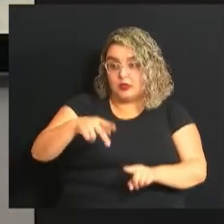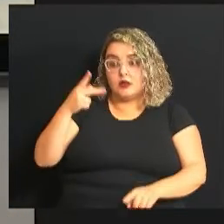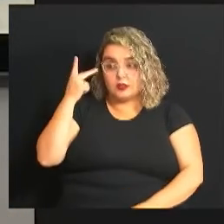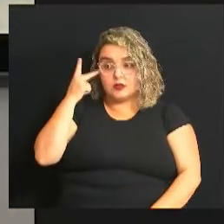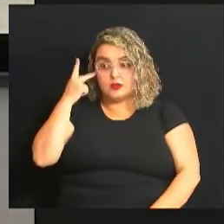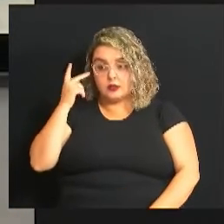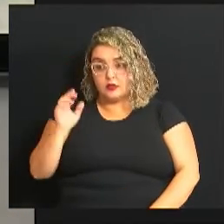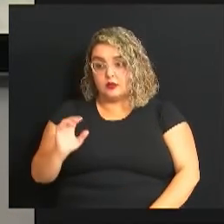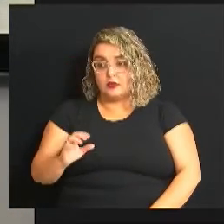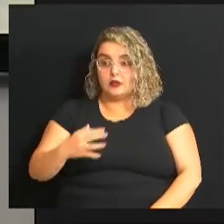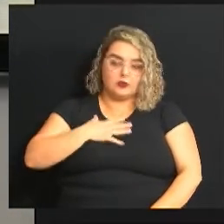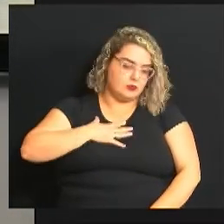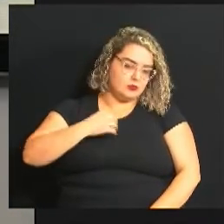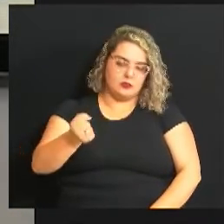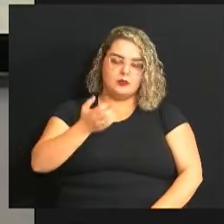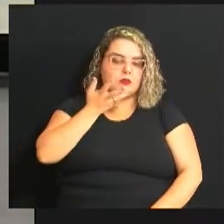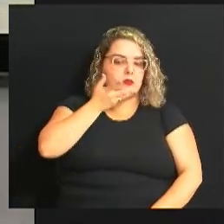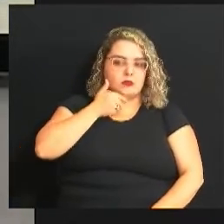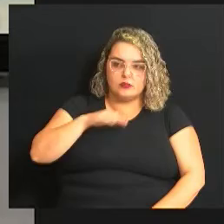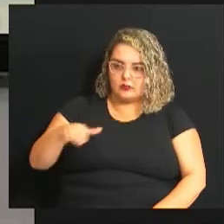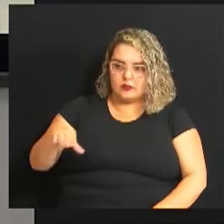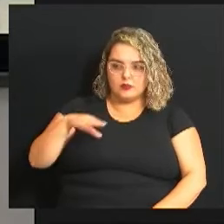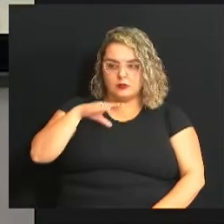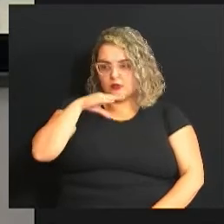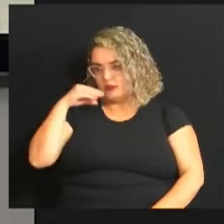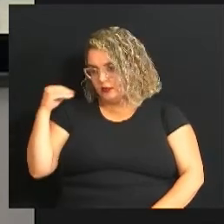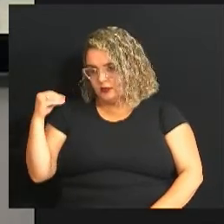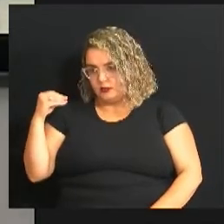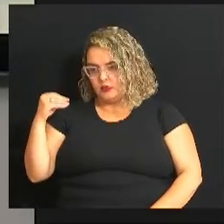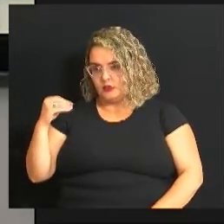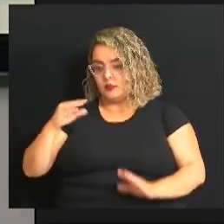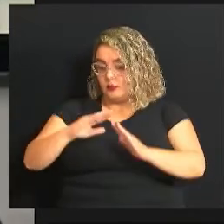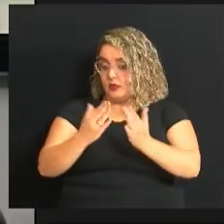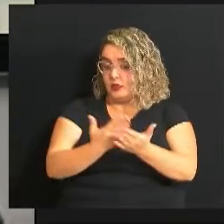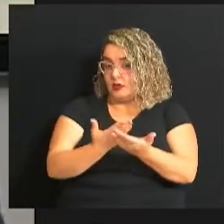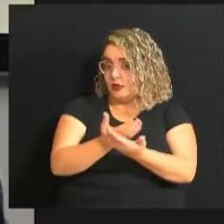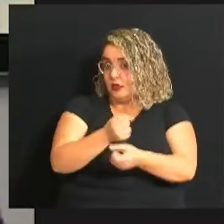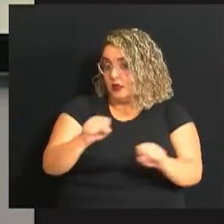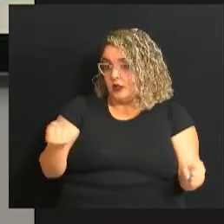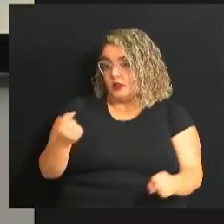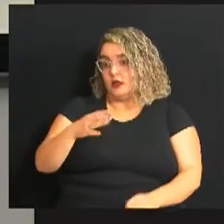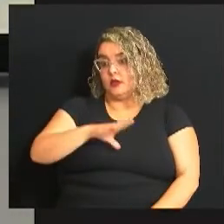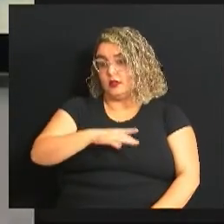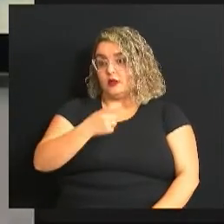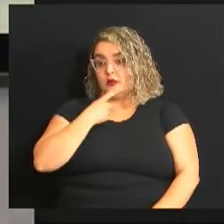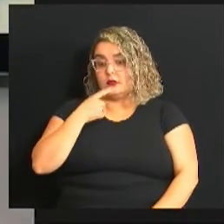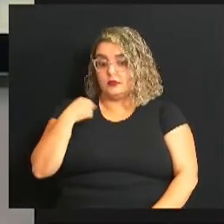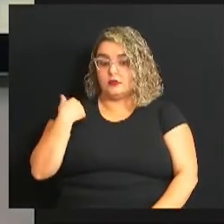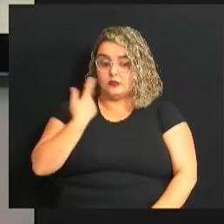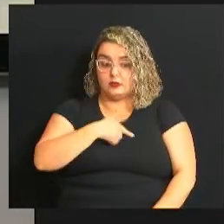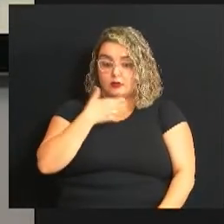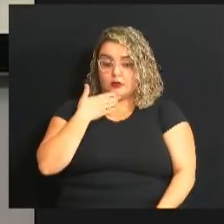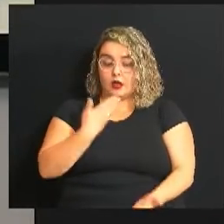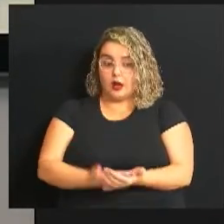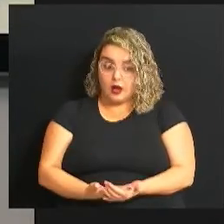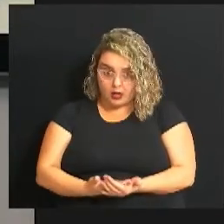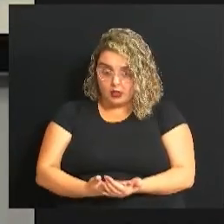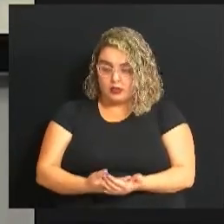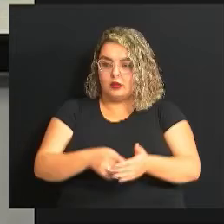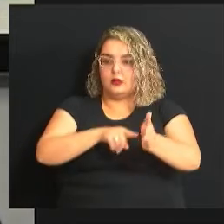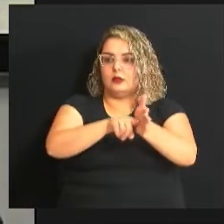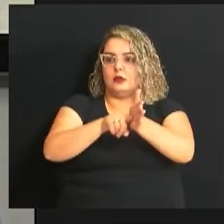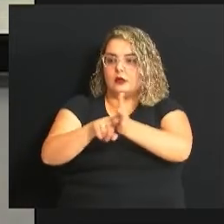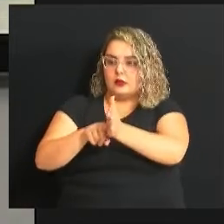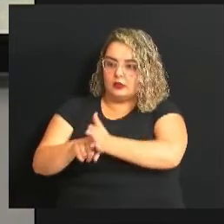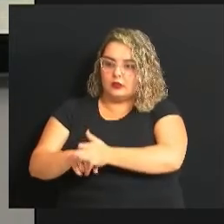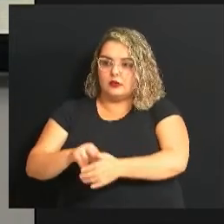suicídio de uma criança ou adolescente em uma escola grande de São Paulo. Isso choca a gente. E eu fiz essa pesquisa com muitas pessoas,